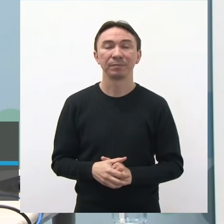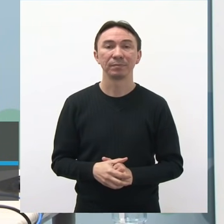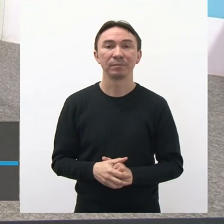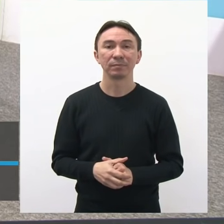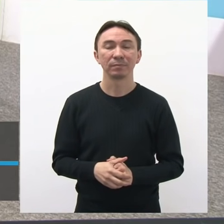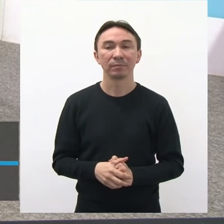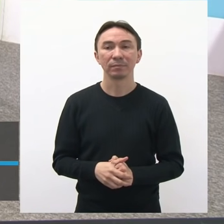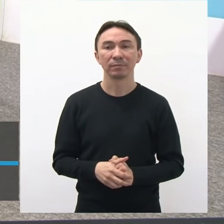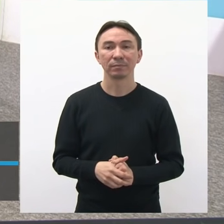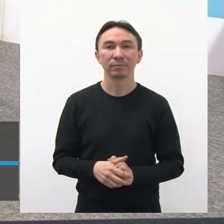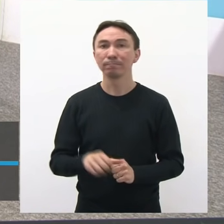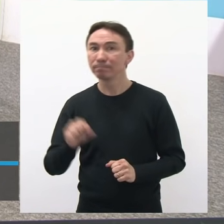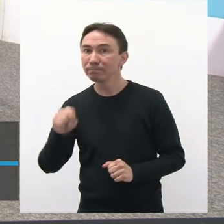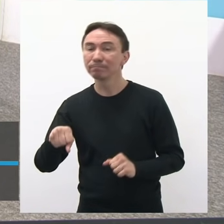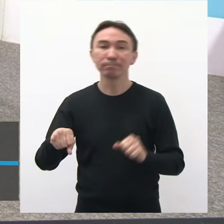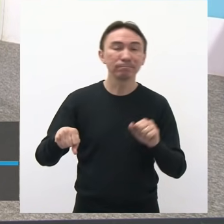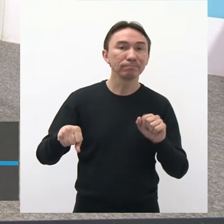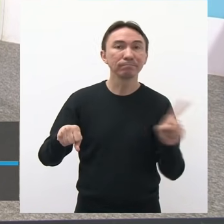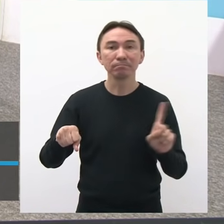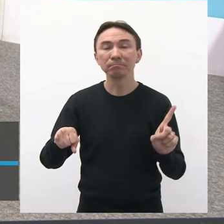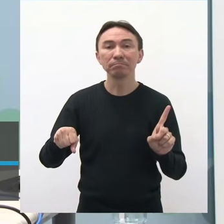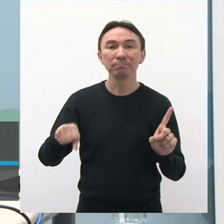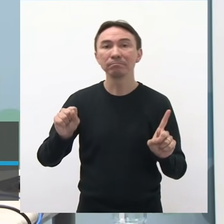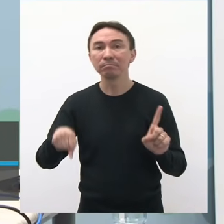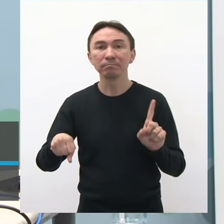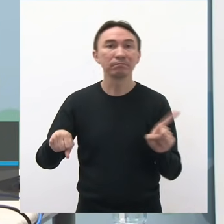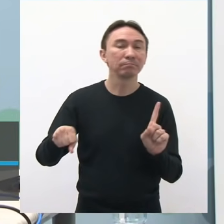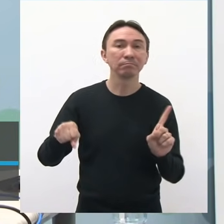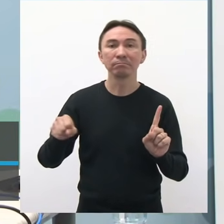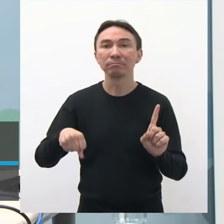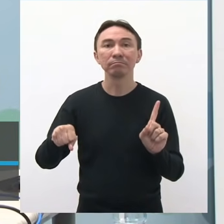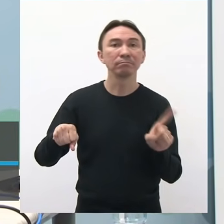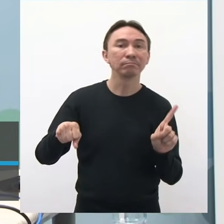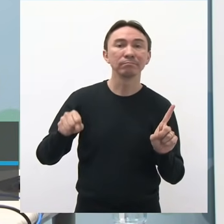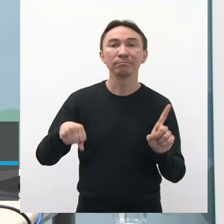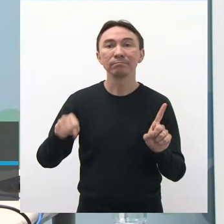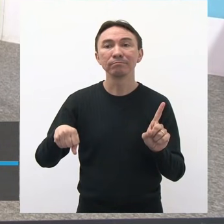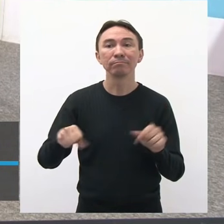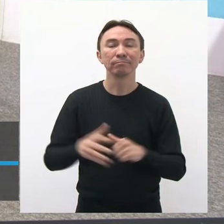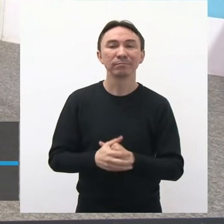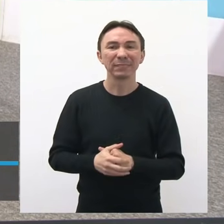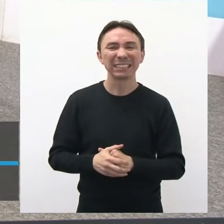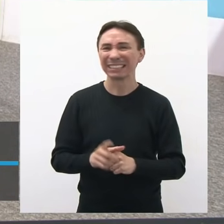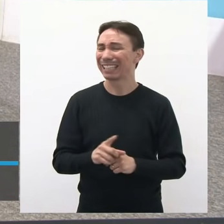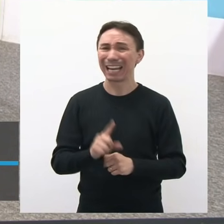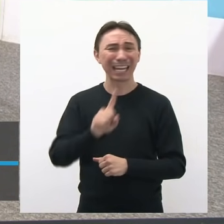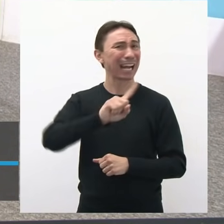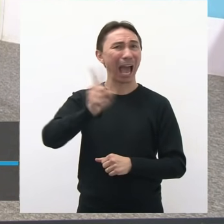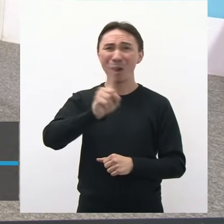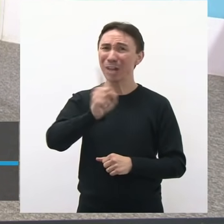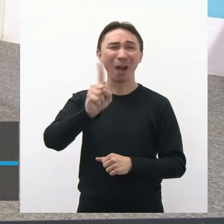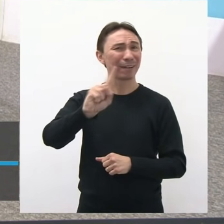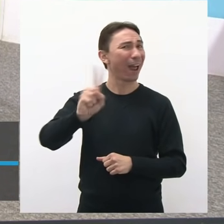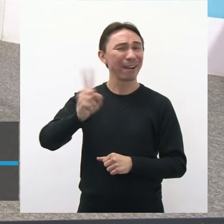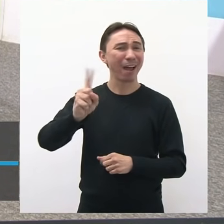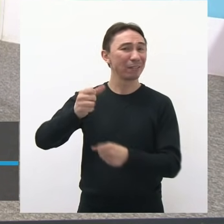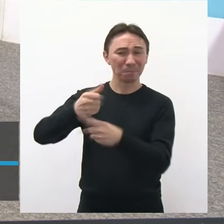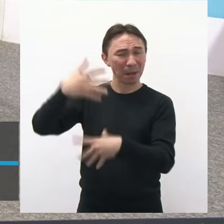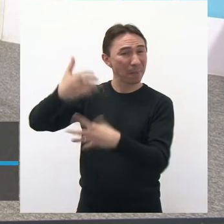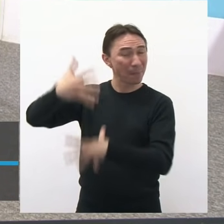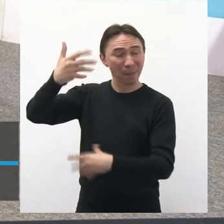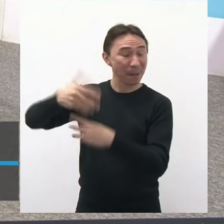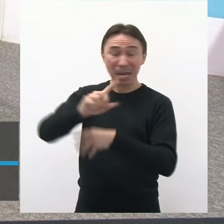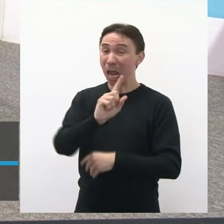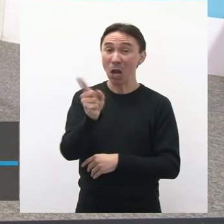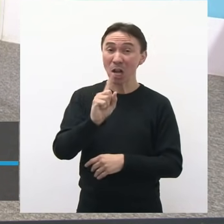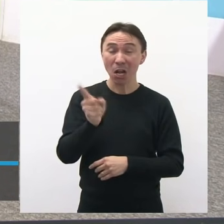Sim ou não? Sim ou não? Sim ou não? Sim ou não? Sim ou não, pessoal? Sim ou não, vamos sim lá. Ou não, eu quero dar minha não. Dica. Nossa, um não? Monte de não aqui. Não. Não rasgue o seu papel.